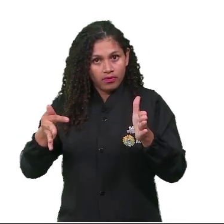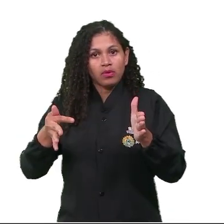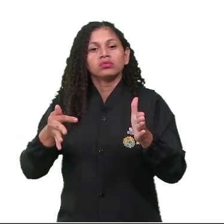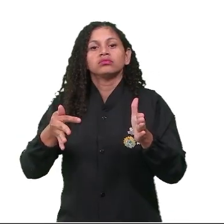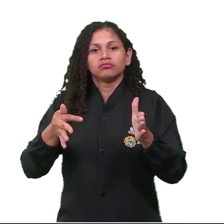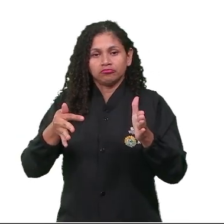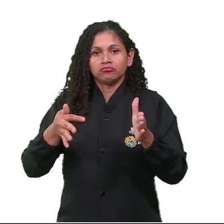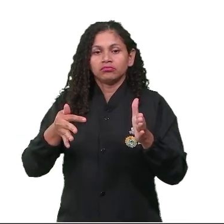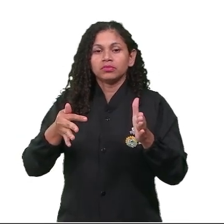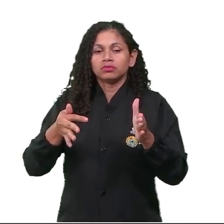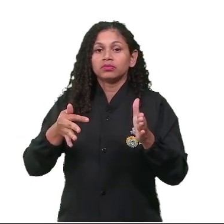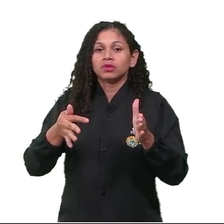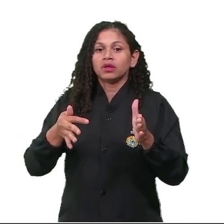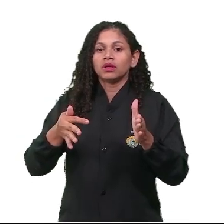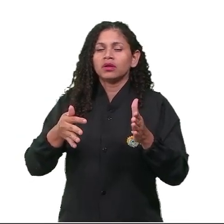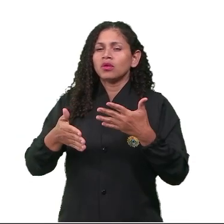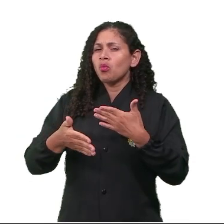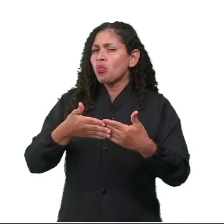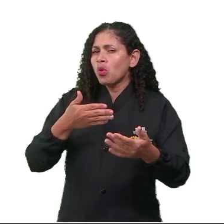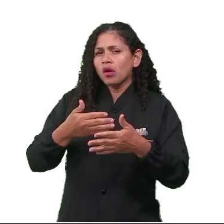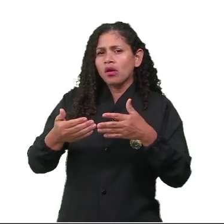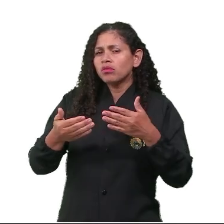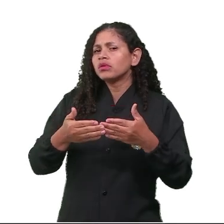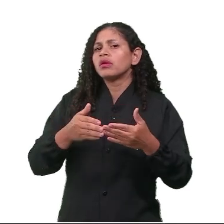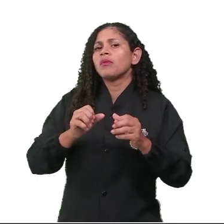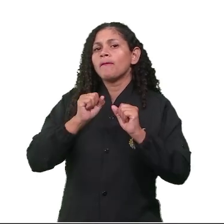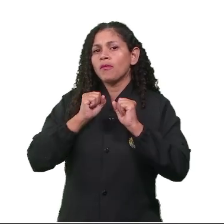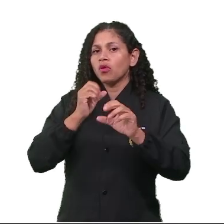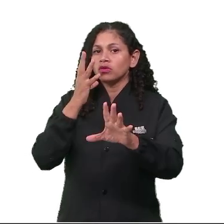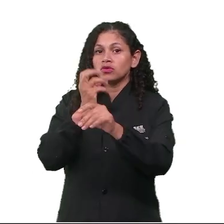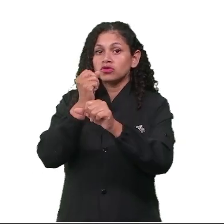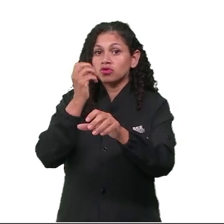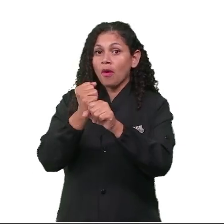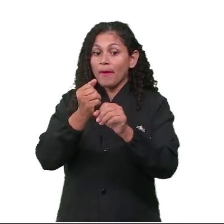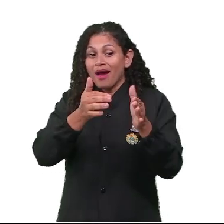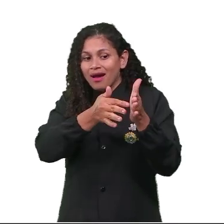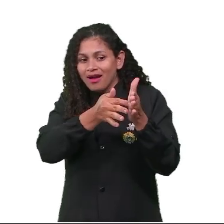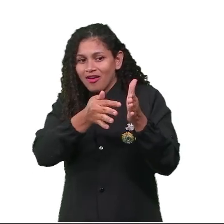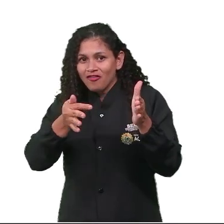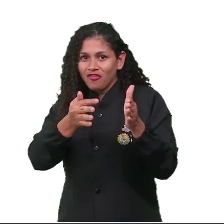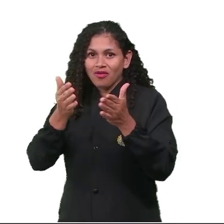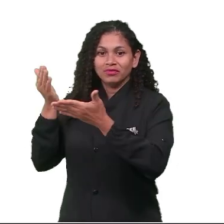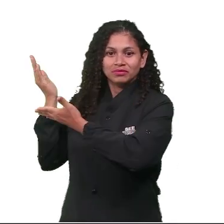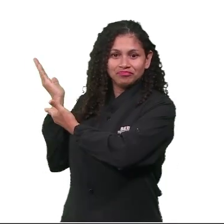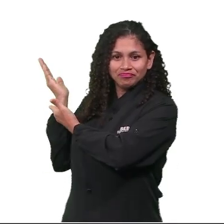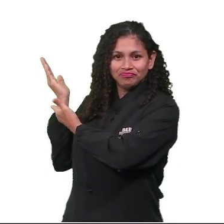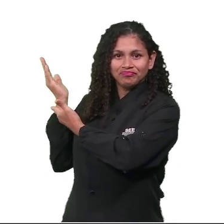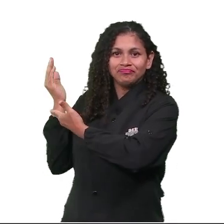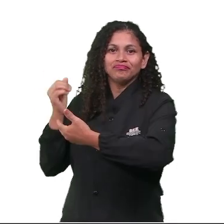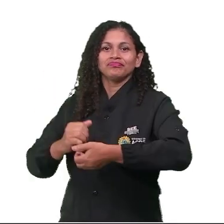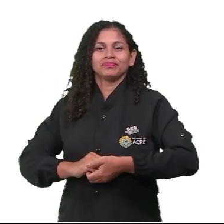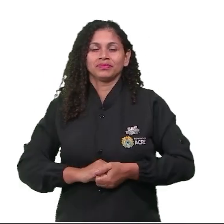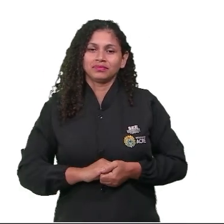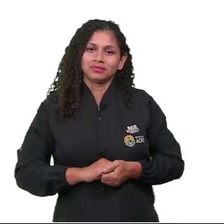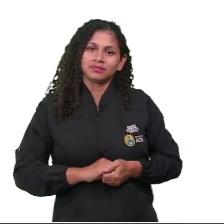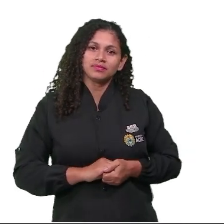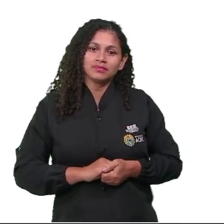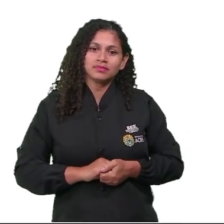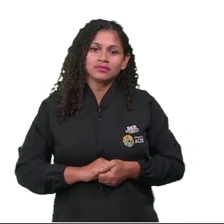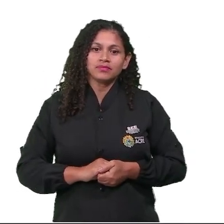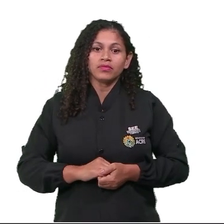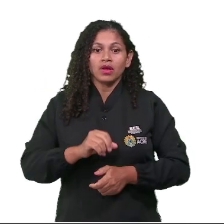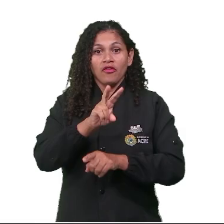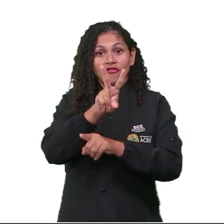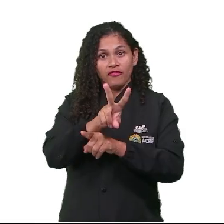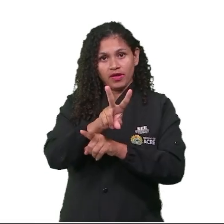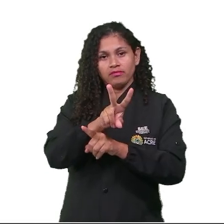O volume de um prisma qualquer pode ser calculado por... E aí eu tenho aqui uma fórmula. Eu tenho V, que